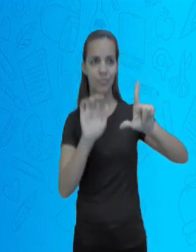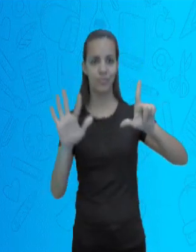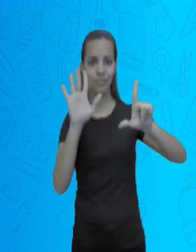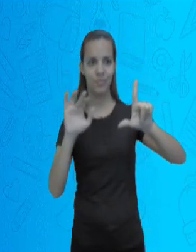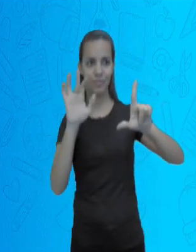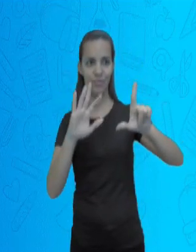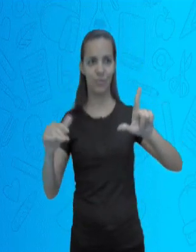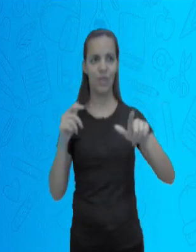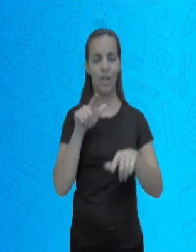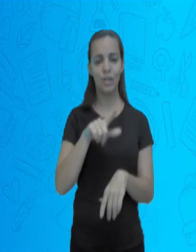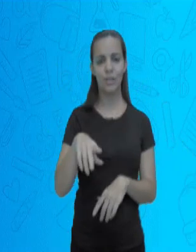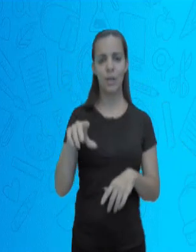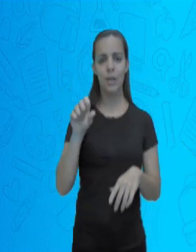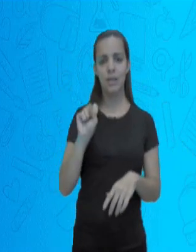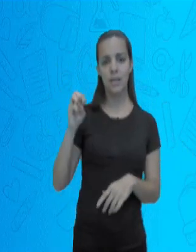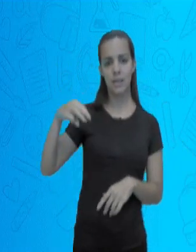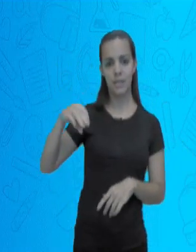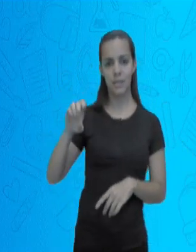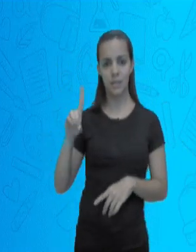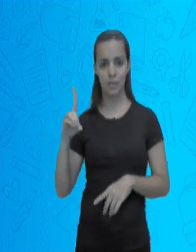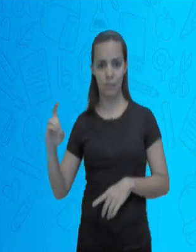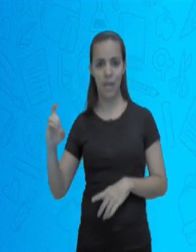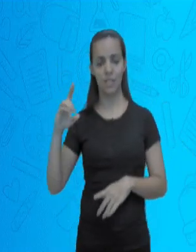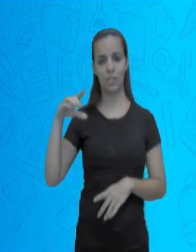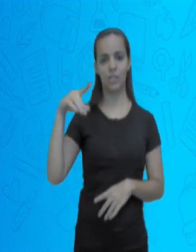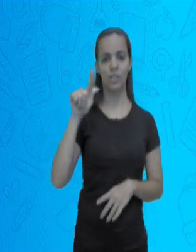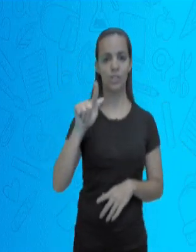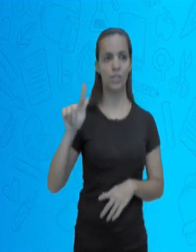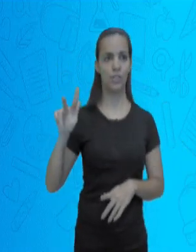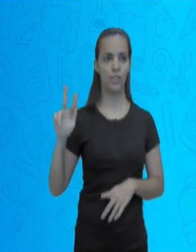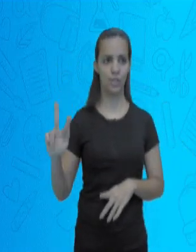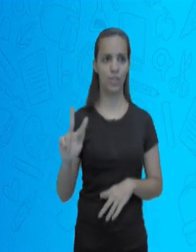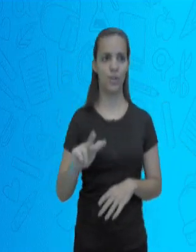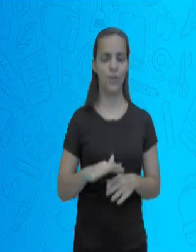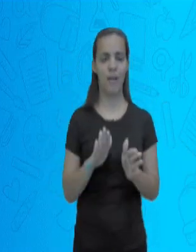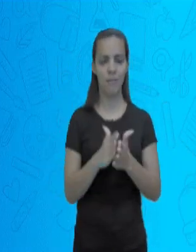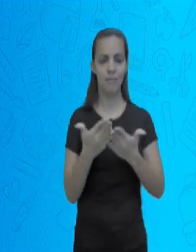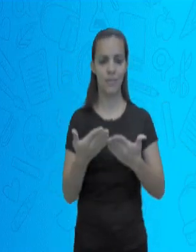do seu celular na imagem que aparece no canto da tela.